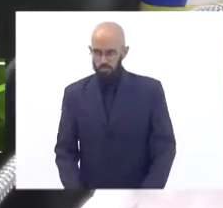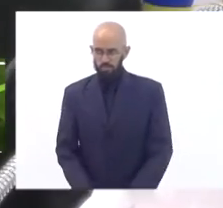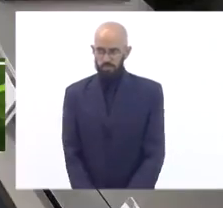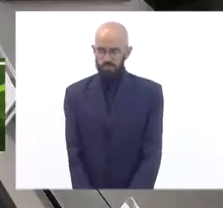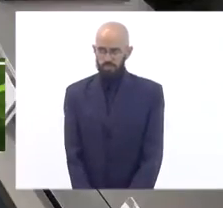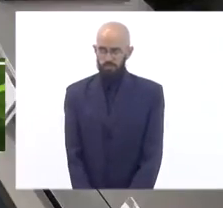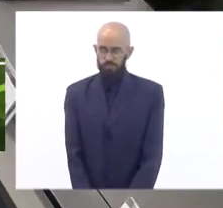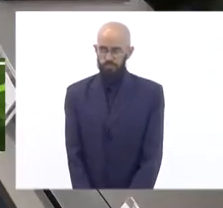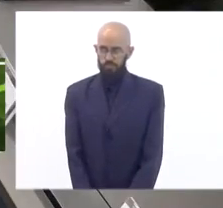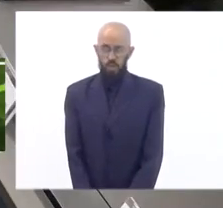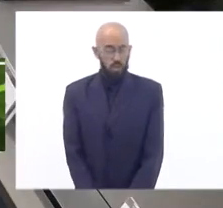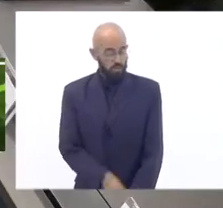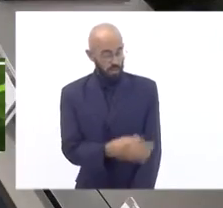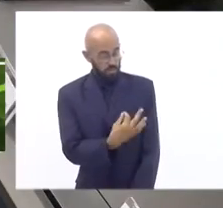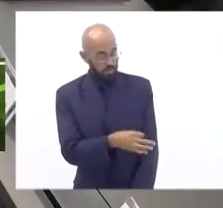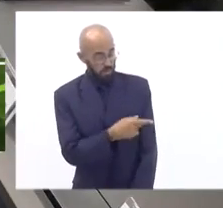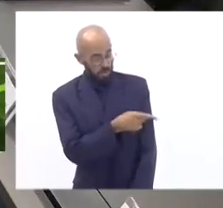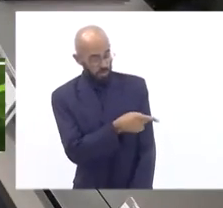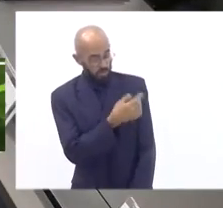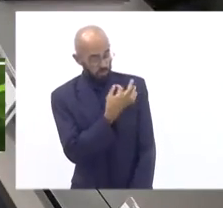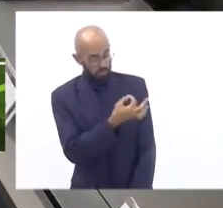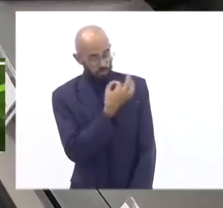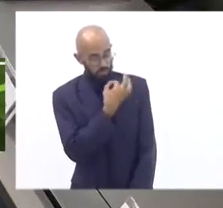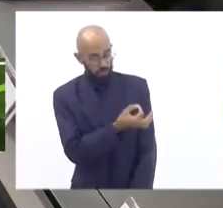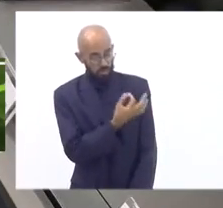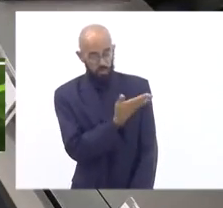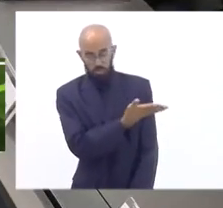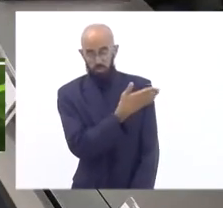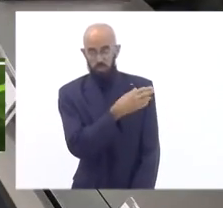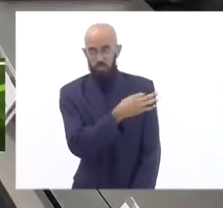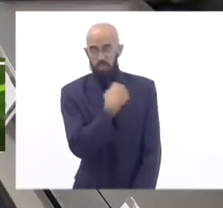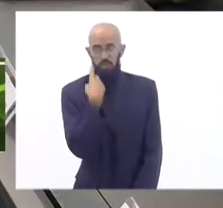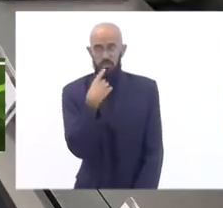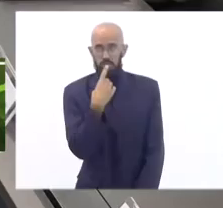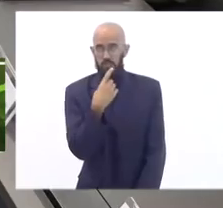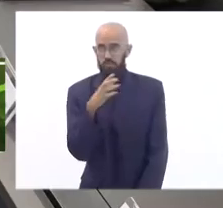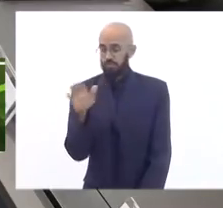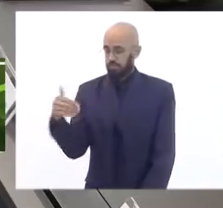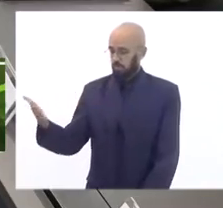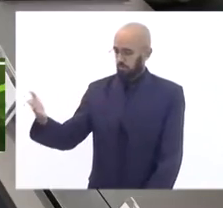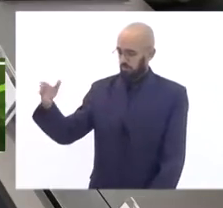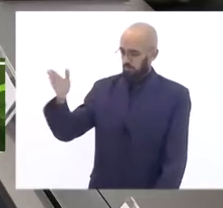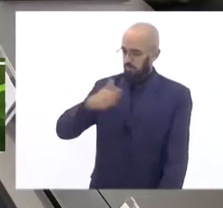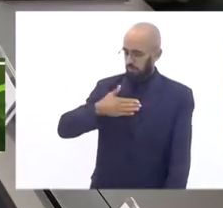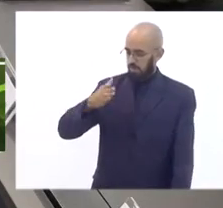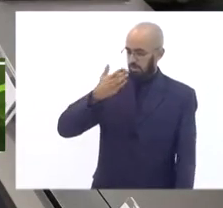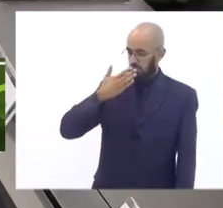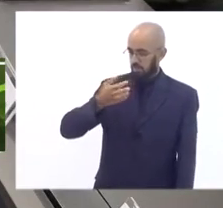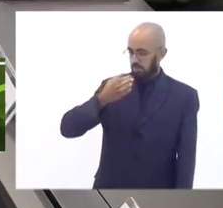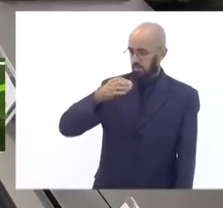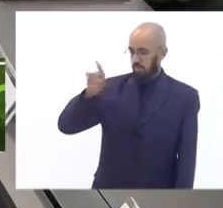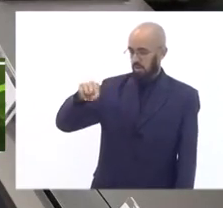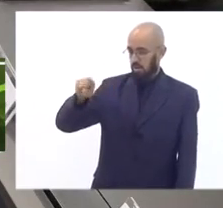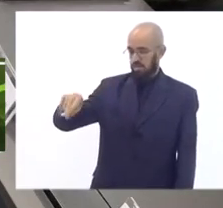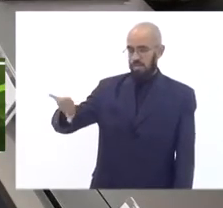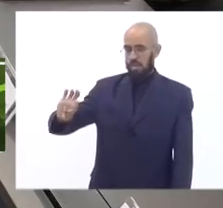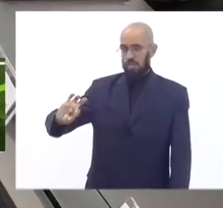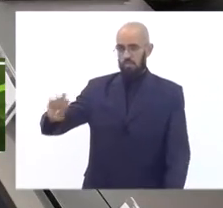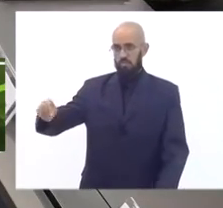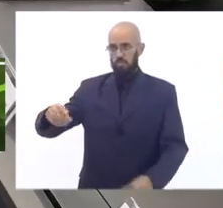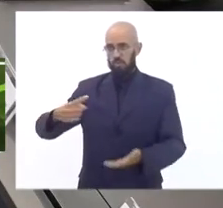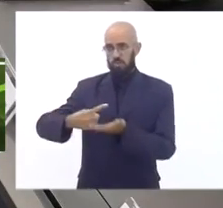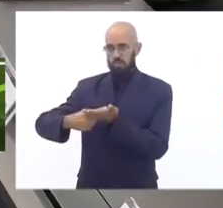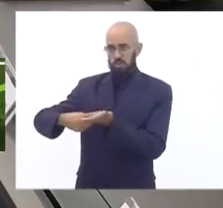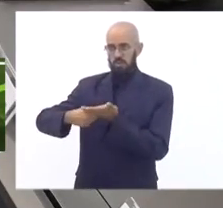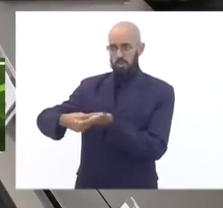Suas considerações é... Então eu quero exatamente que o negócio é cancelar. Cancelar. Não pode,